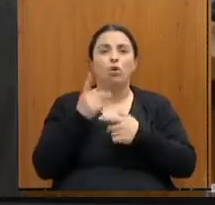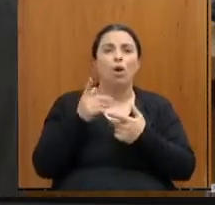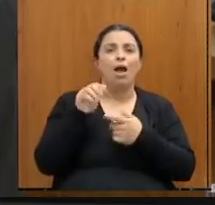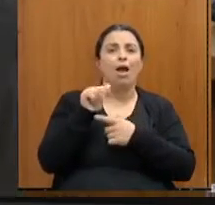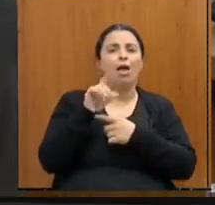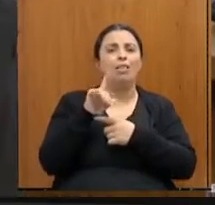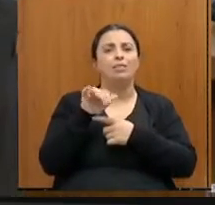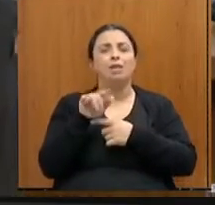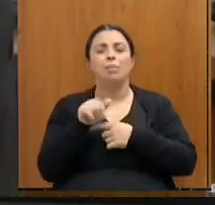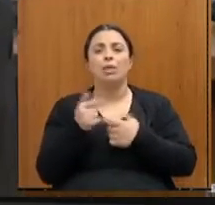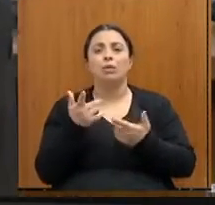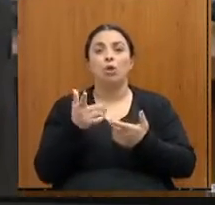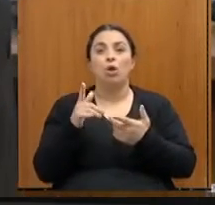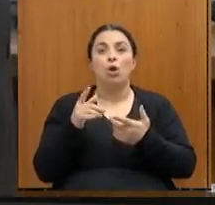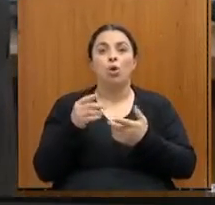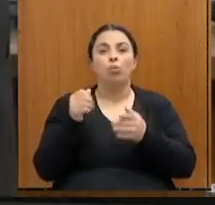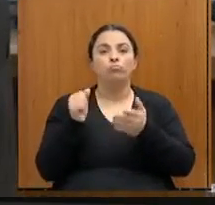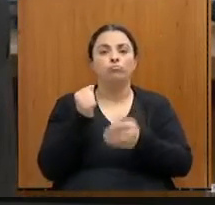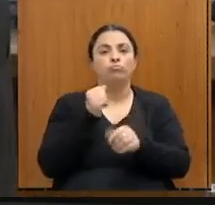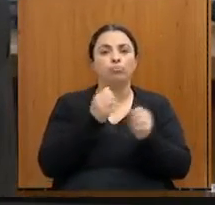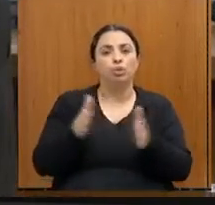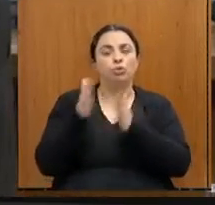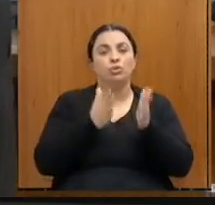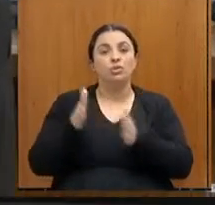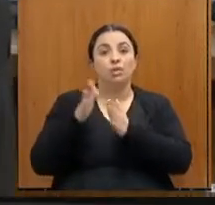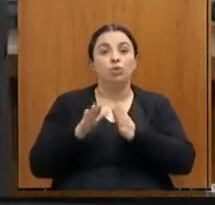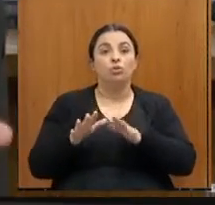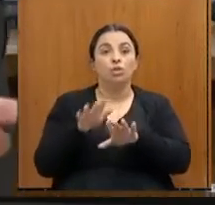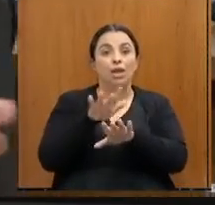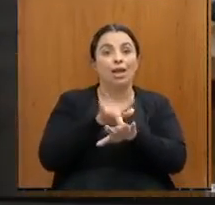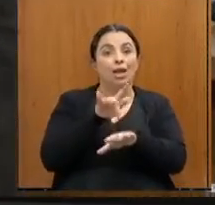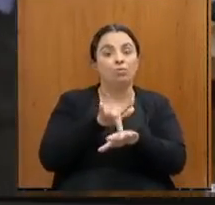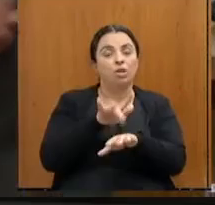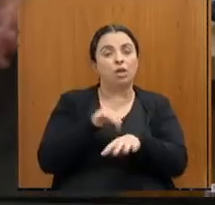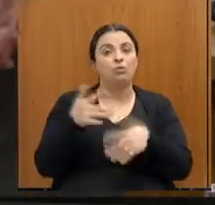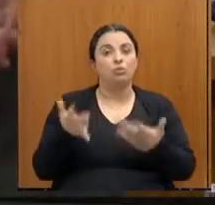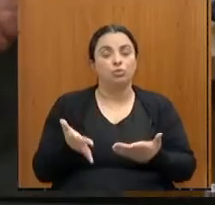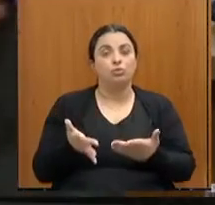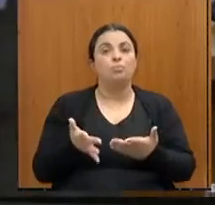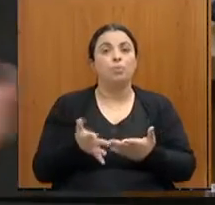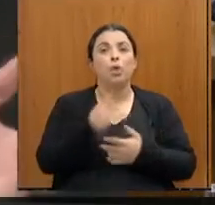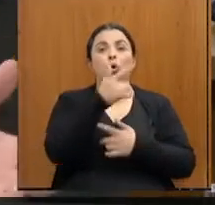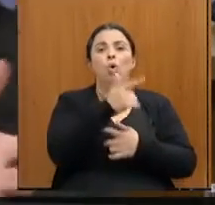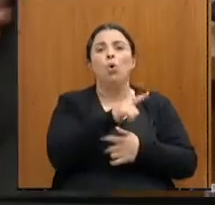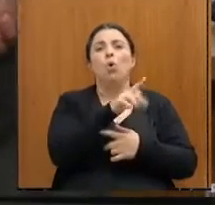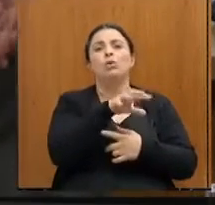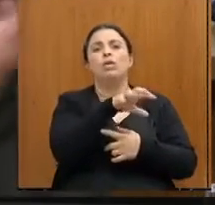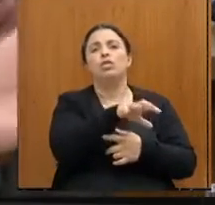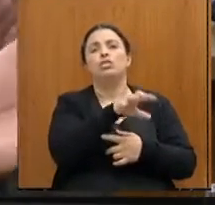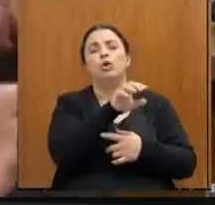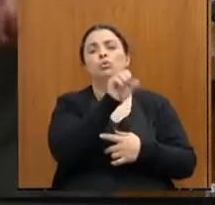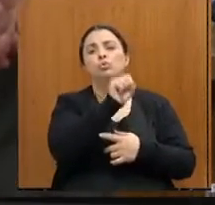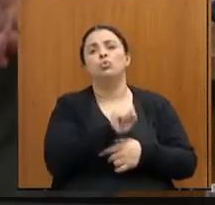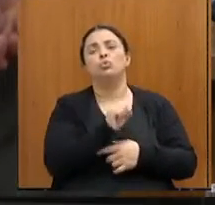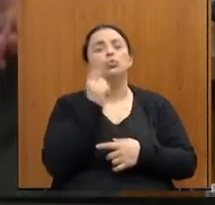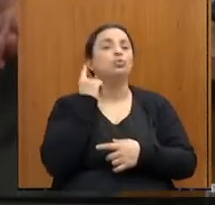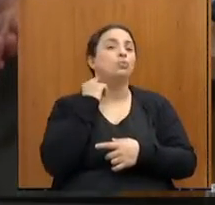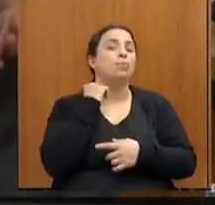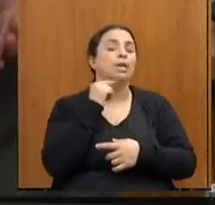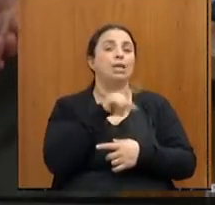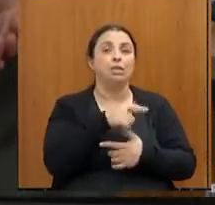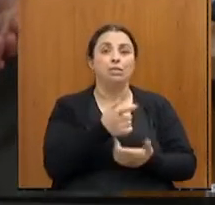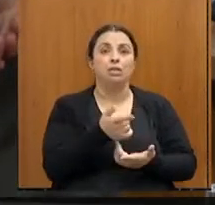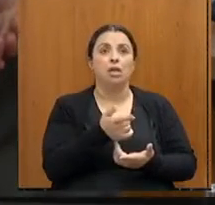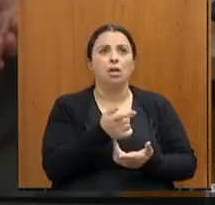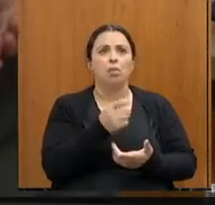empresas do setor de calçado Juruaia no sul de Minas que poderia ficar com os mercado de café e está ali